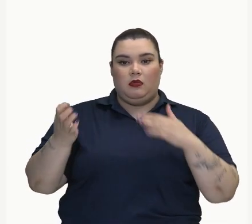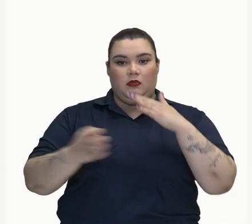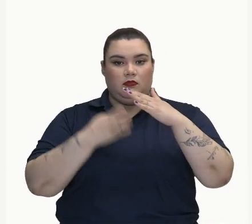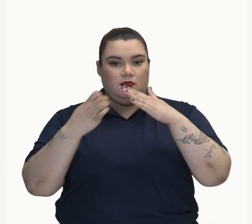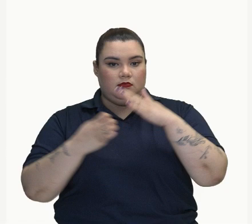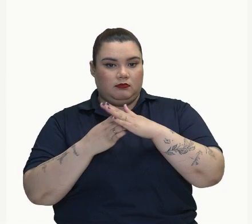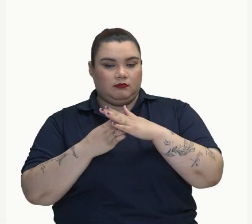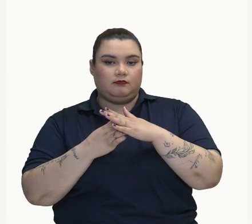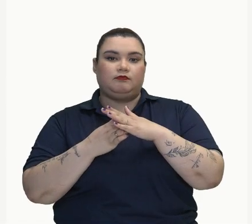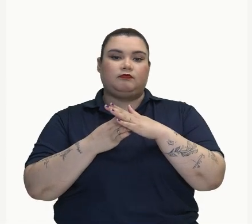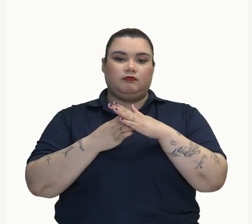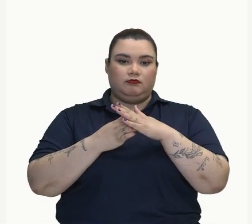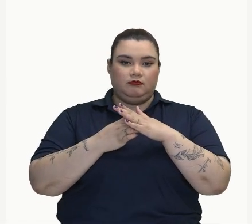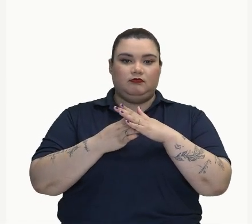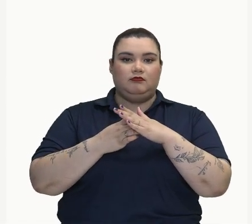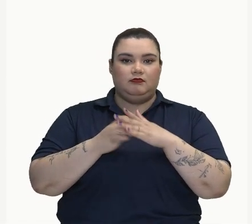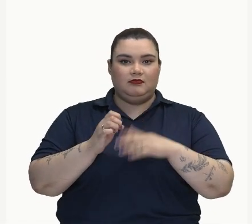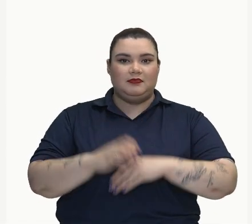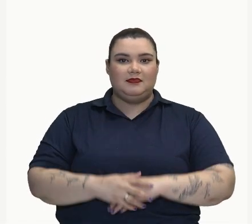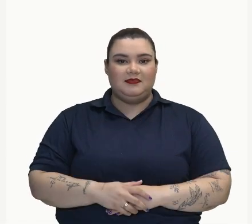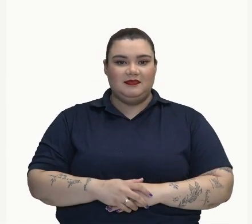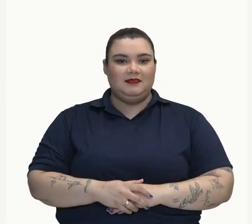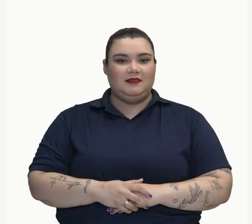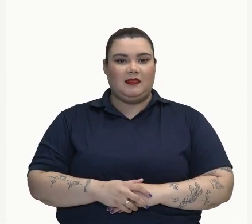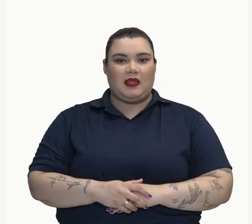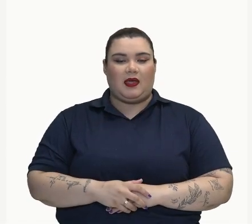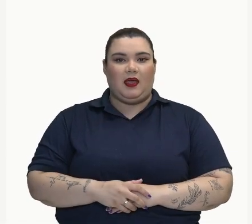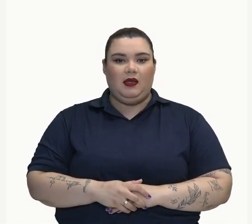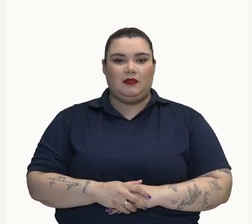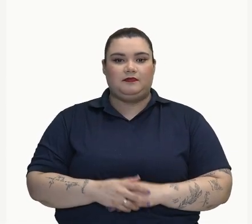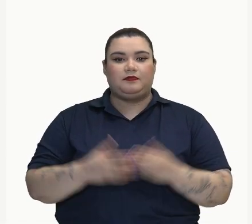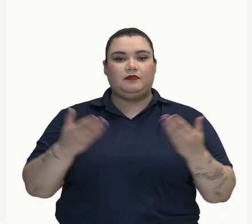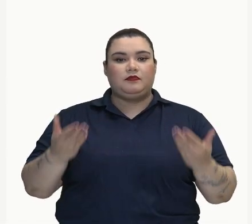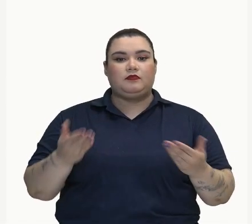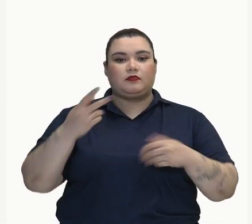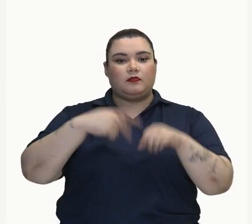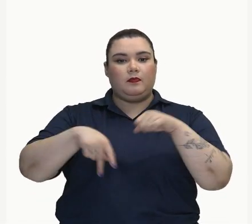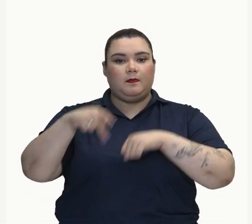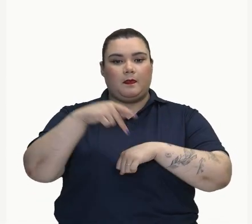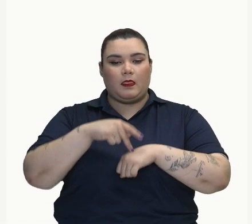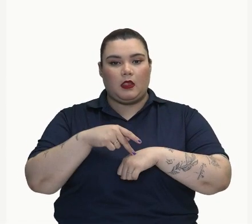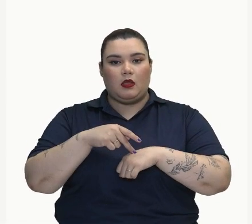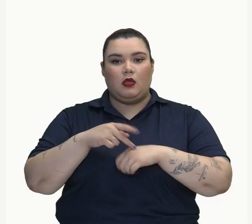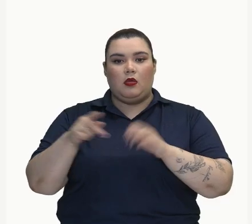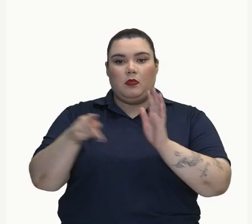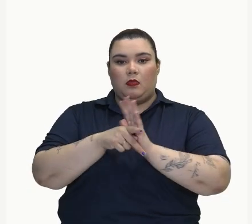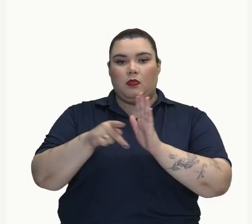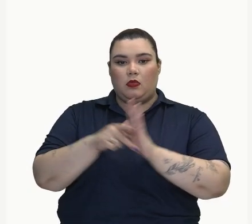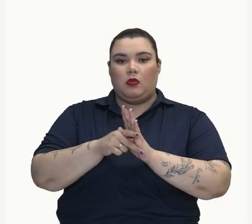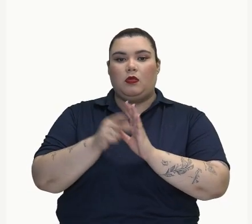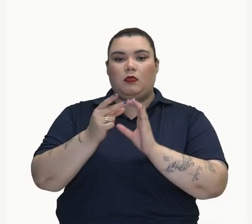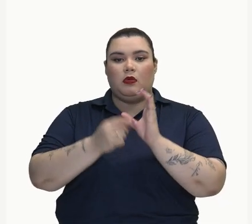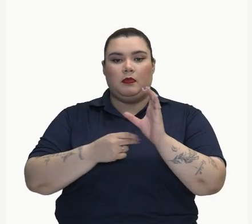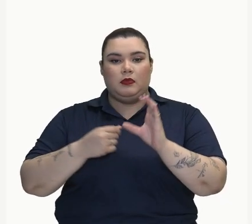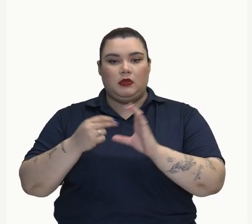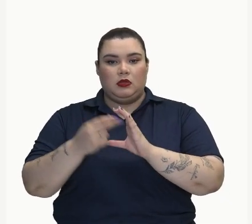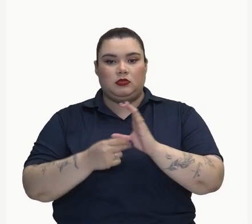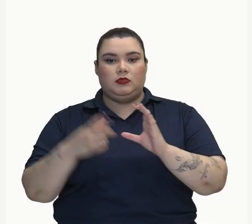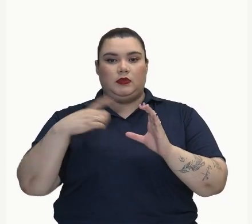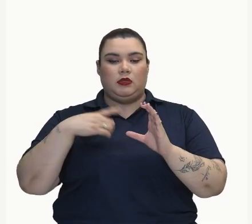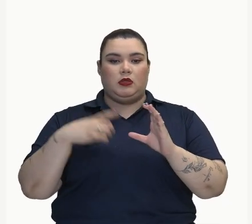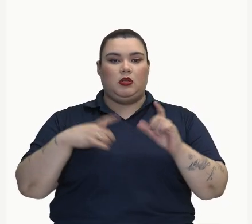que representa o processo de globalização. Como é que os países centrais do capitalismo também fazem parte